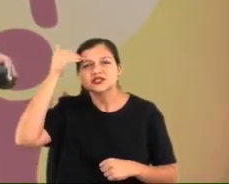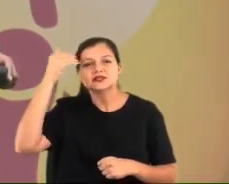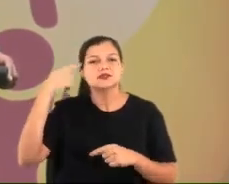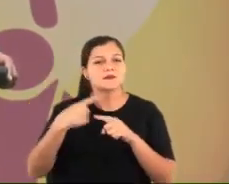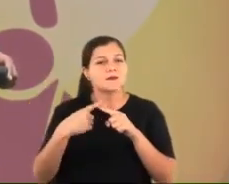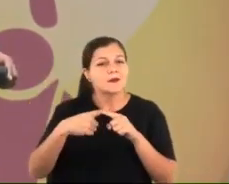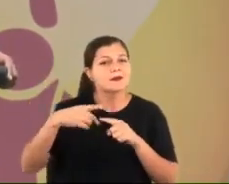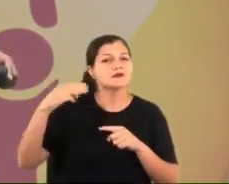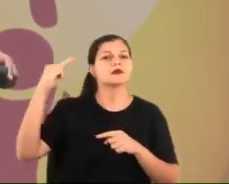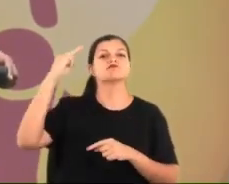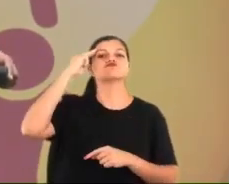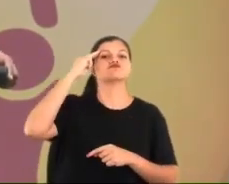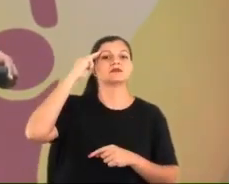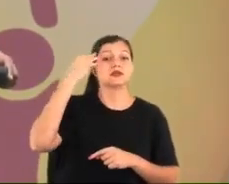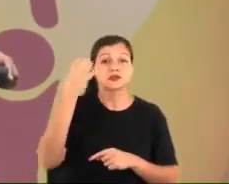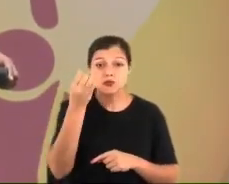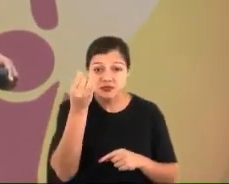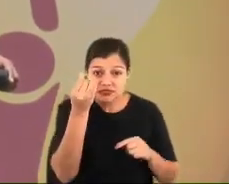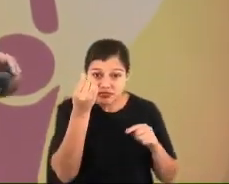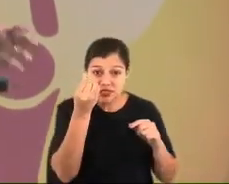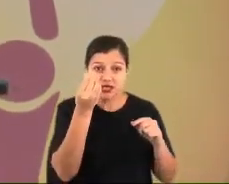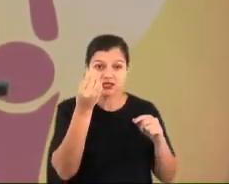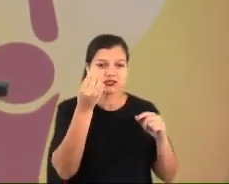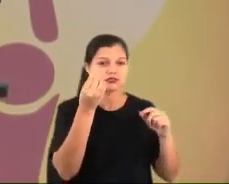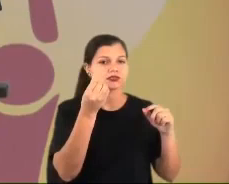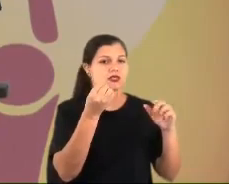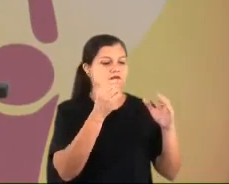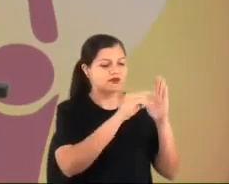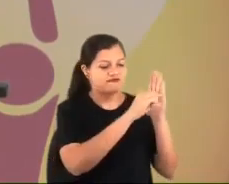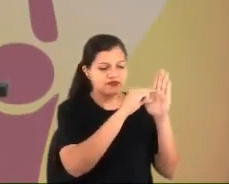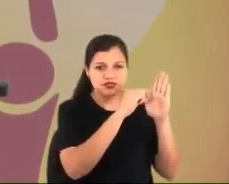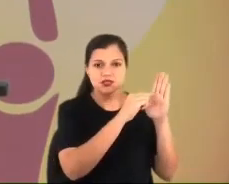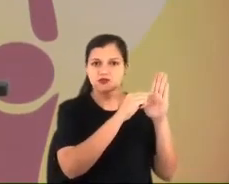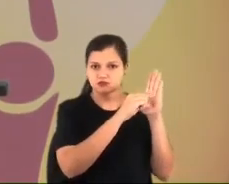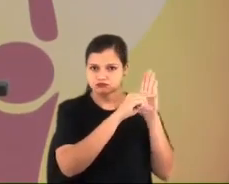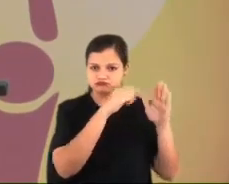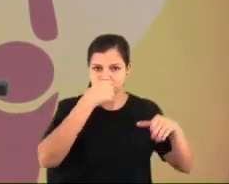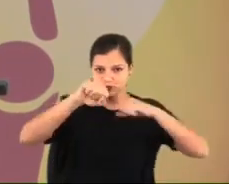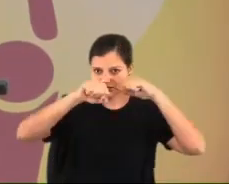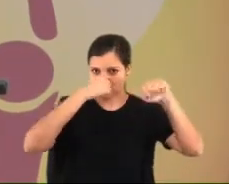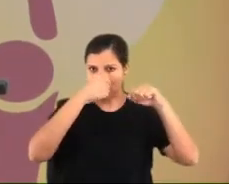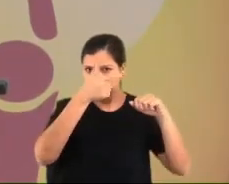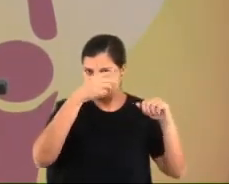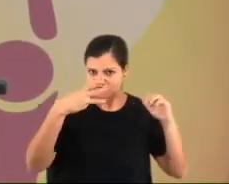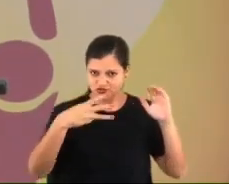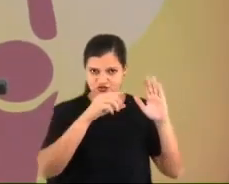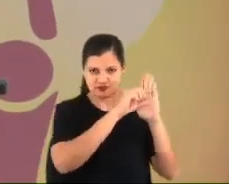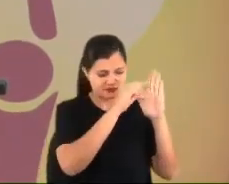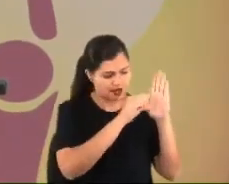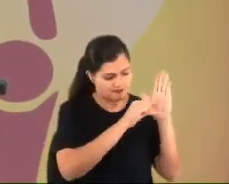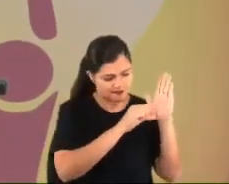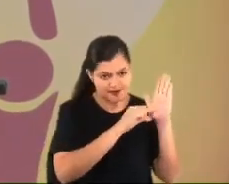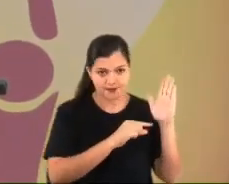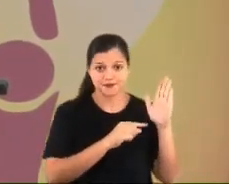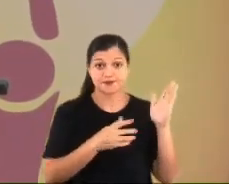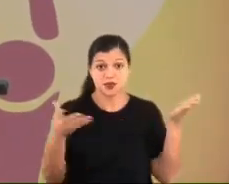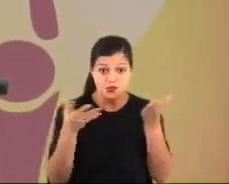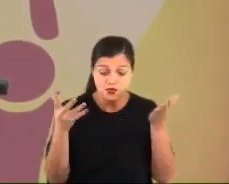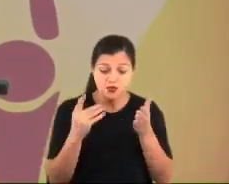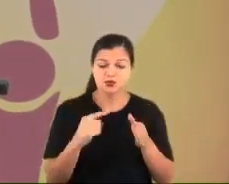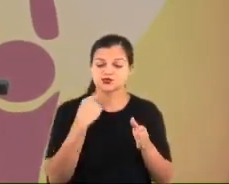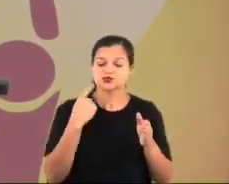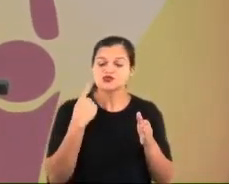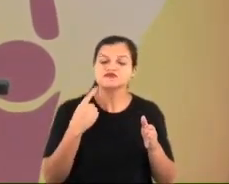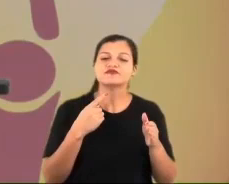6 versículos e você pode tirar muitas lições, mas desse texto nós vamos tirar 5 lições, destacar 5 princípios